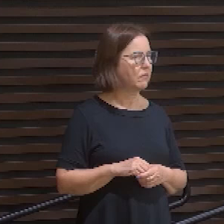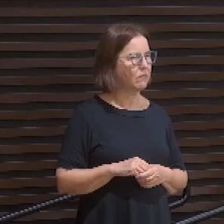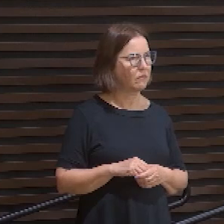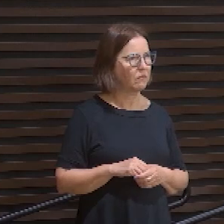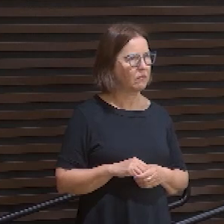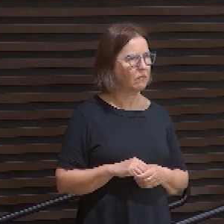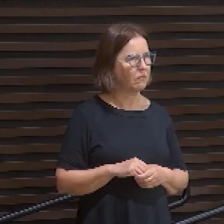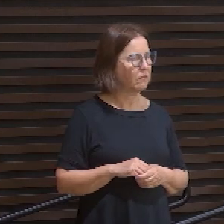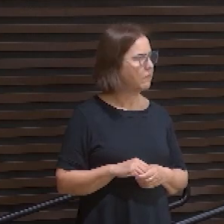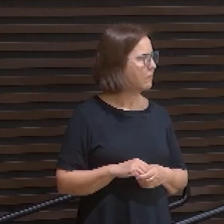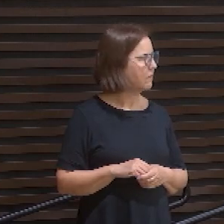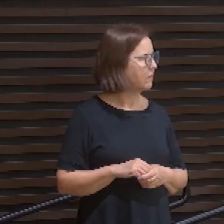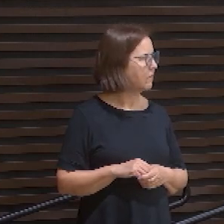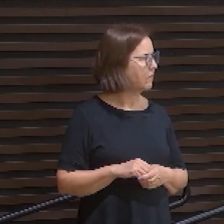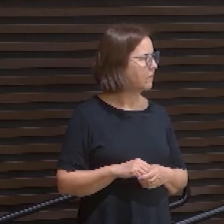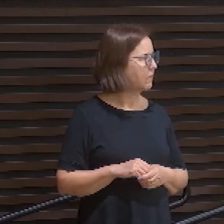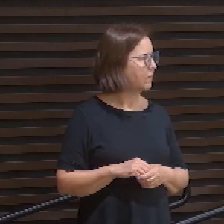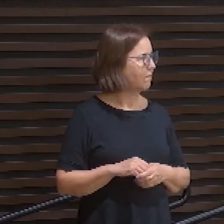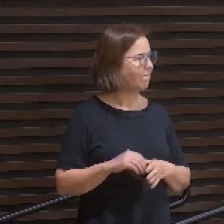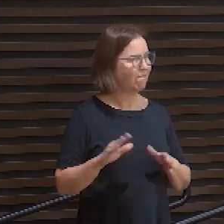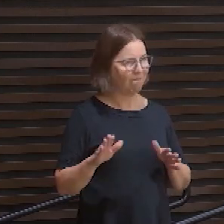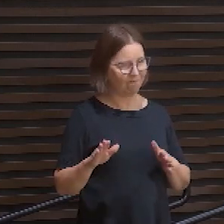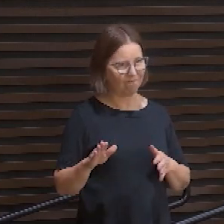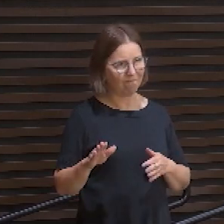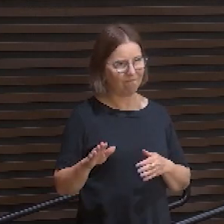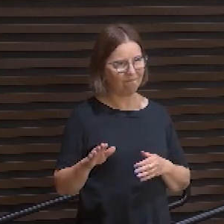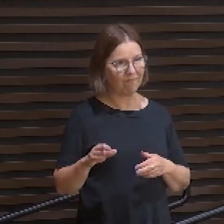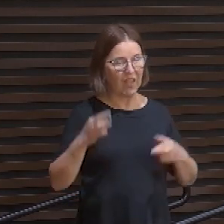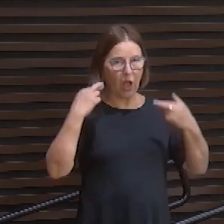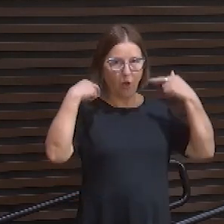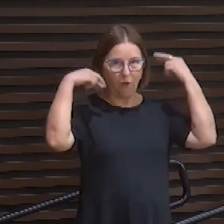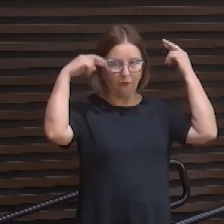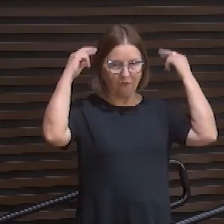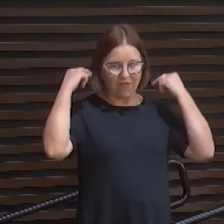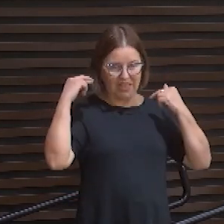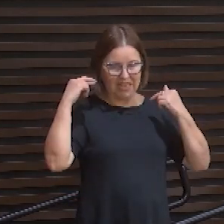touro teria que ser sacrificado fora do arraial.